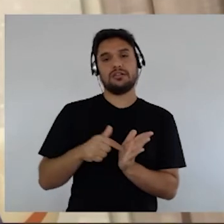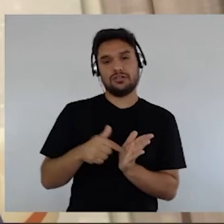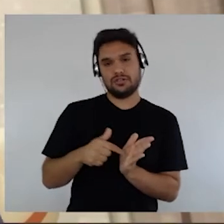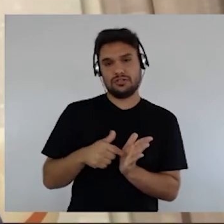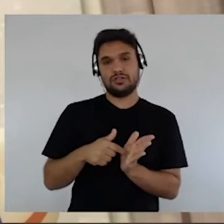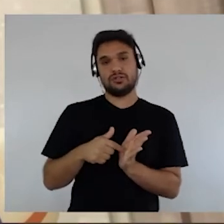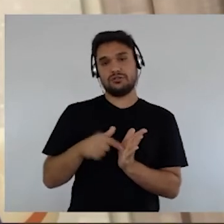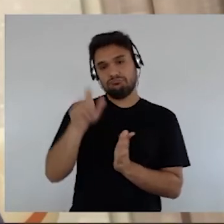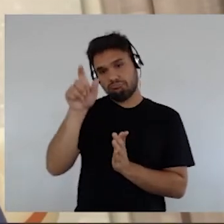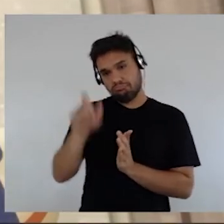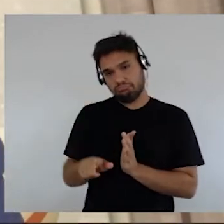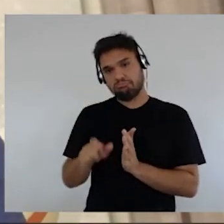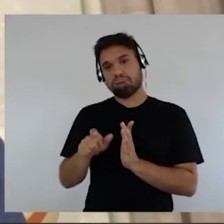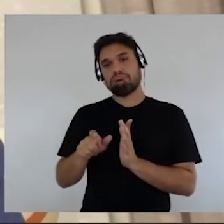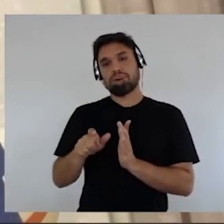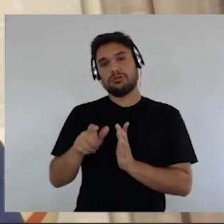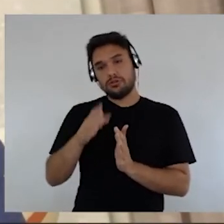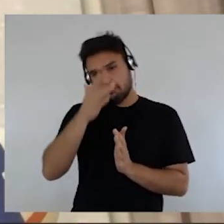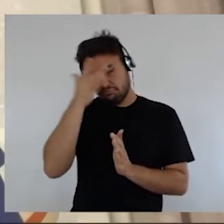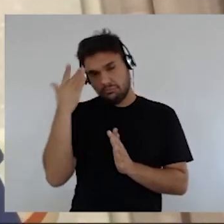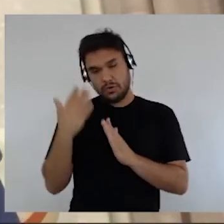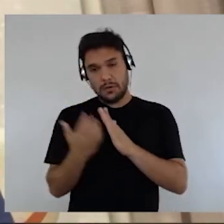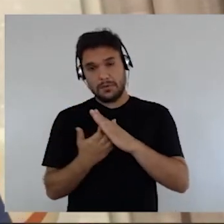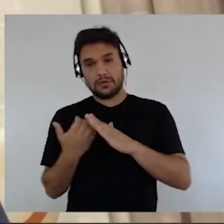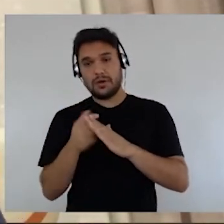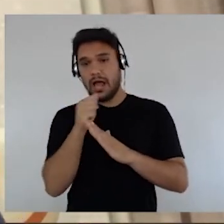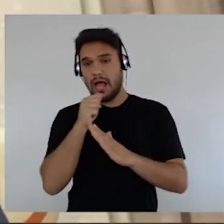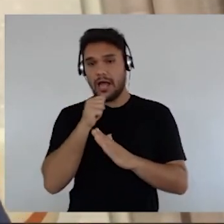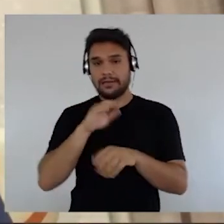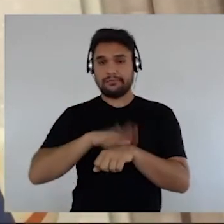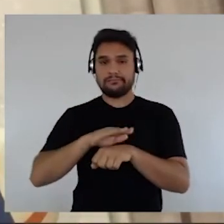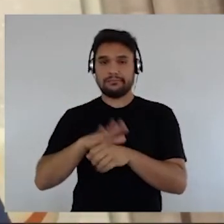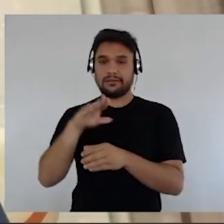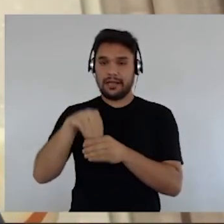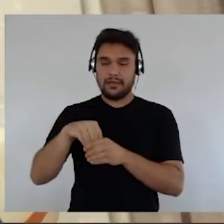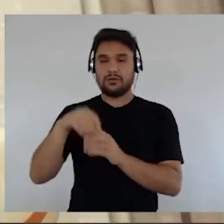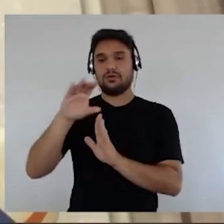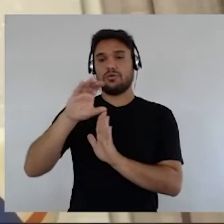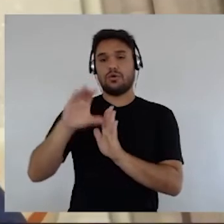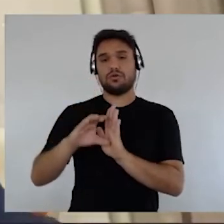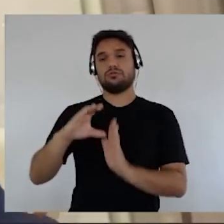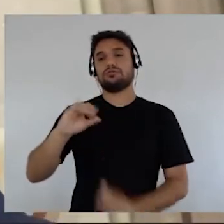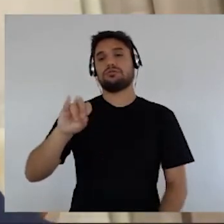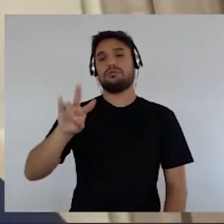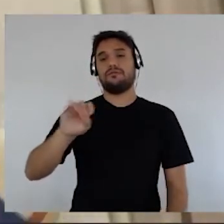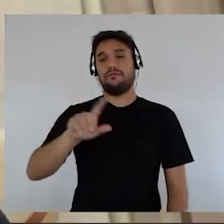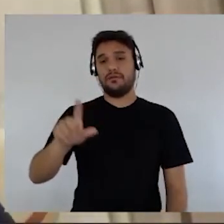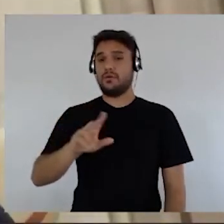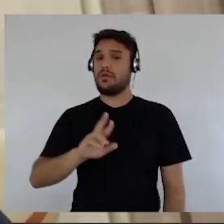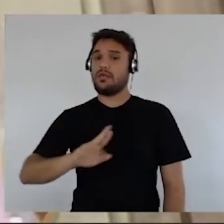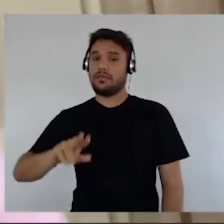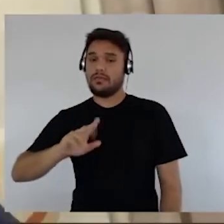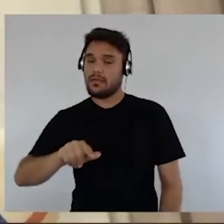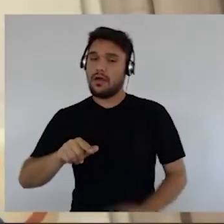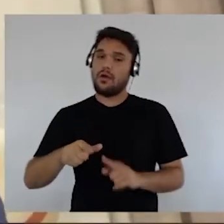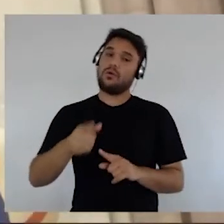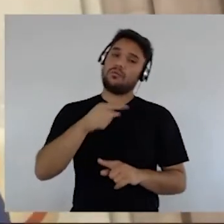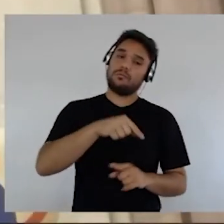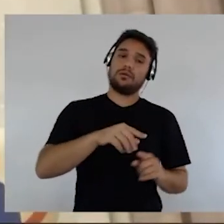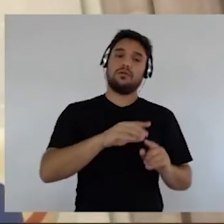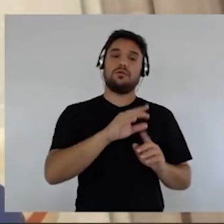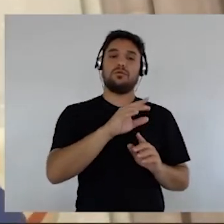do empresário, quando ele estava, então, ainda regido pelo Código Civil e não regido pelo